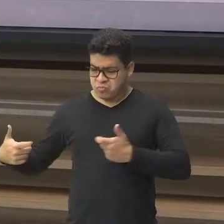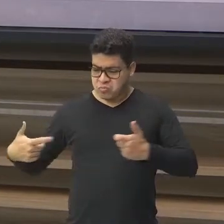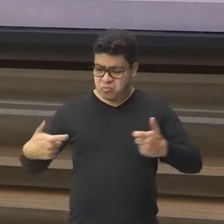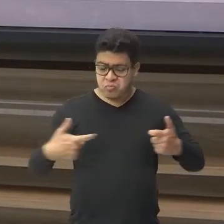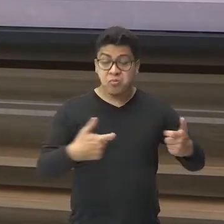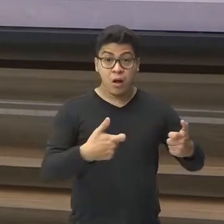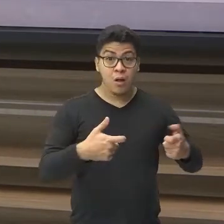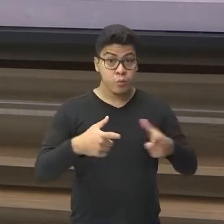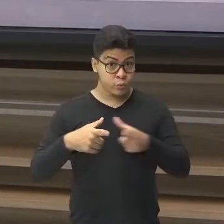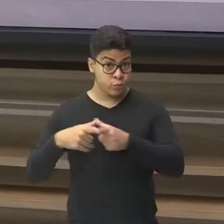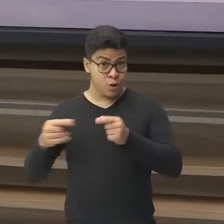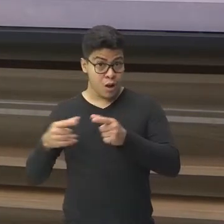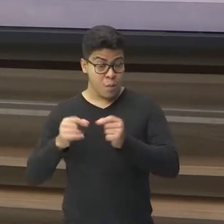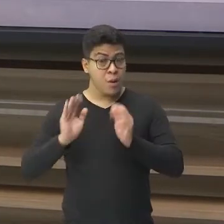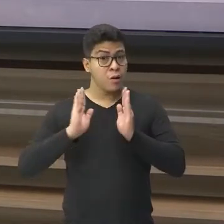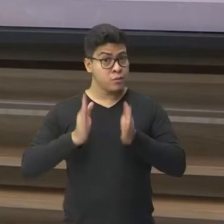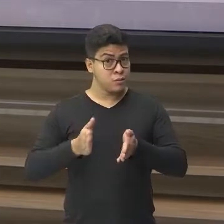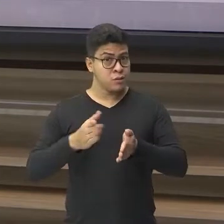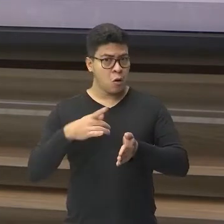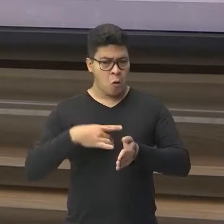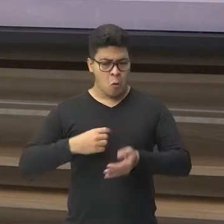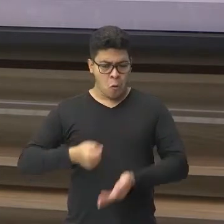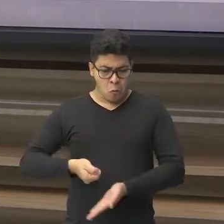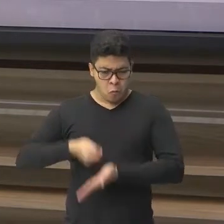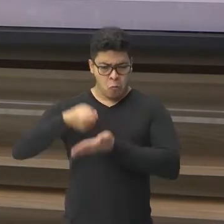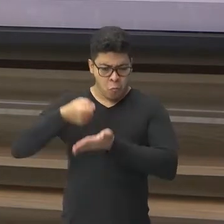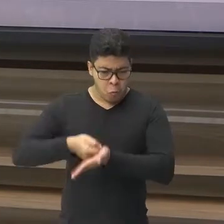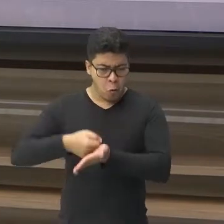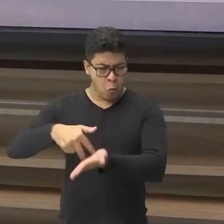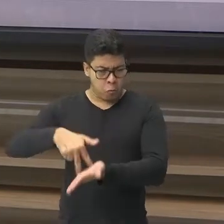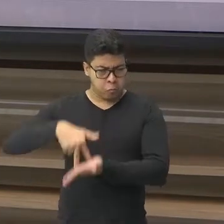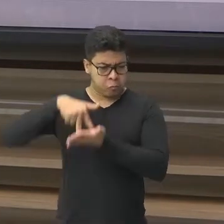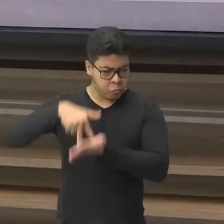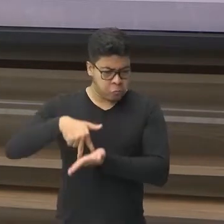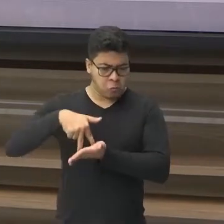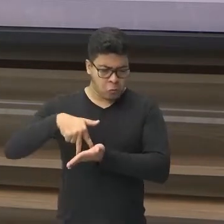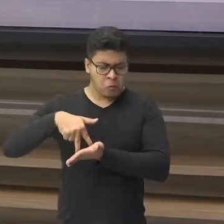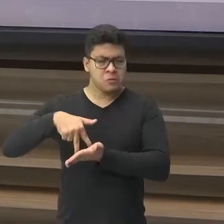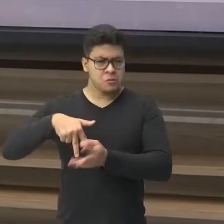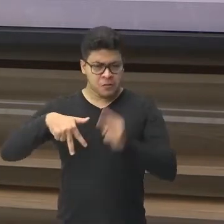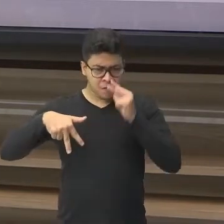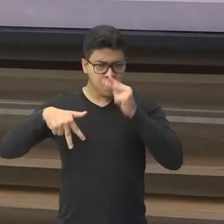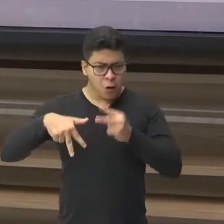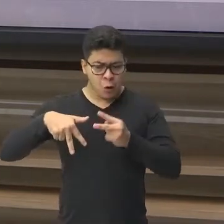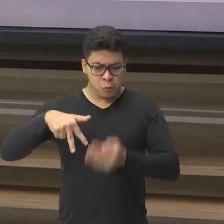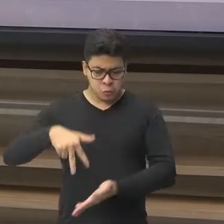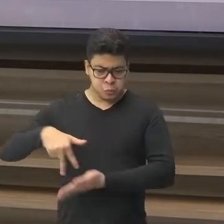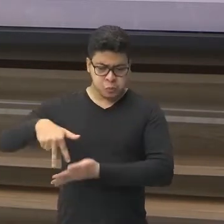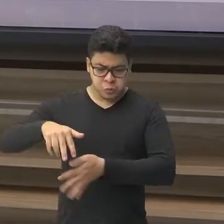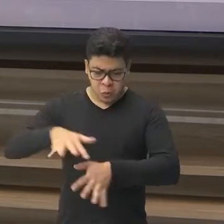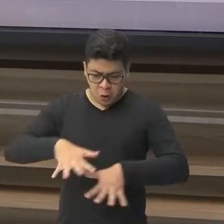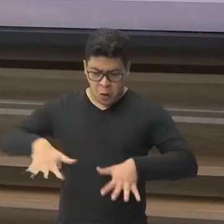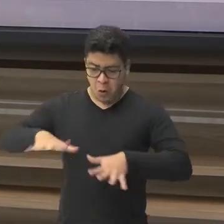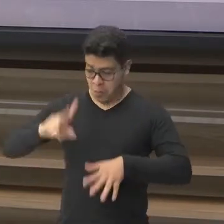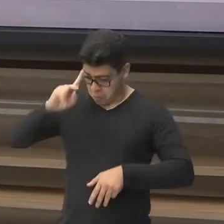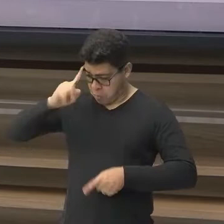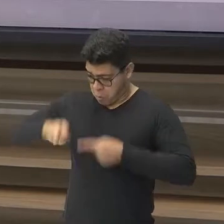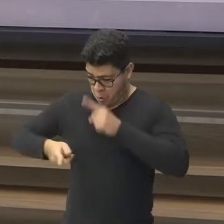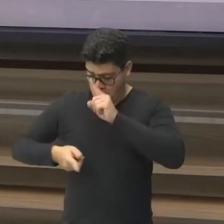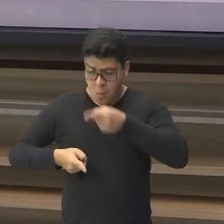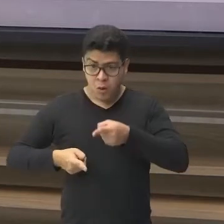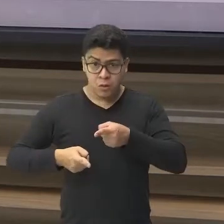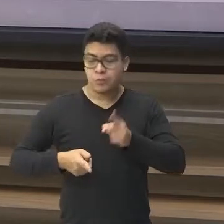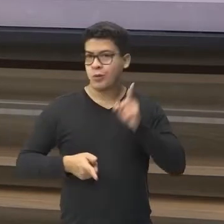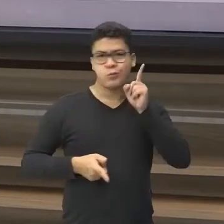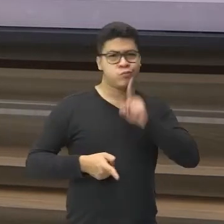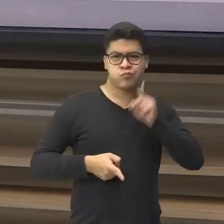o Japão estava ali firme e forte naquela região, dominando. A população